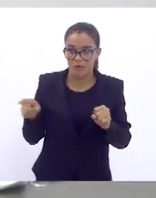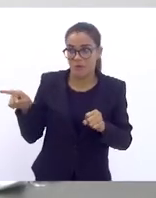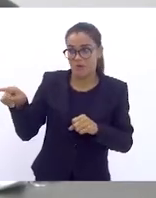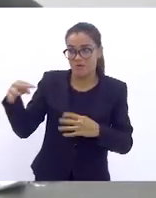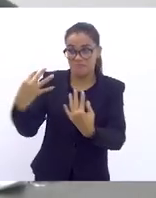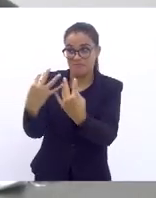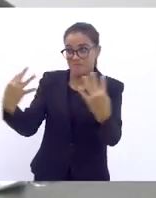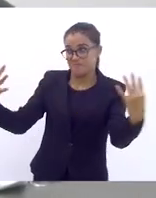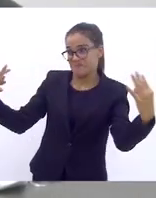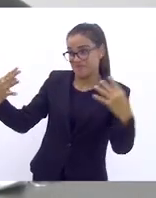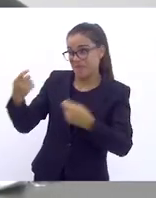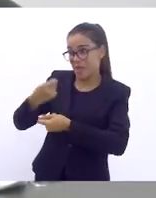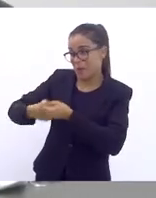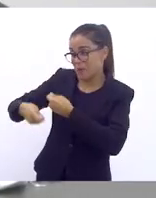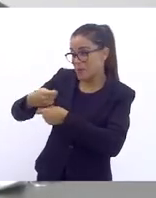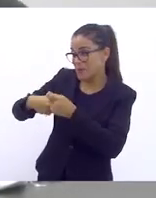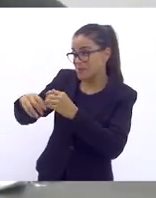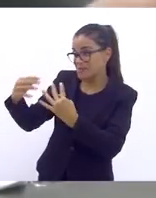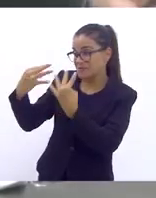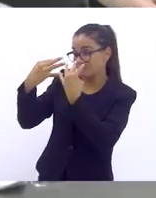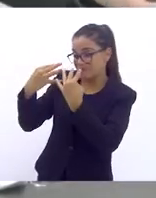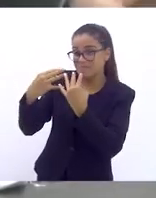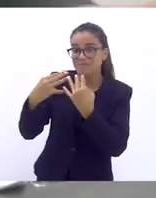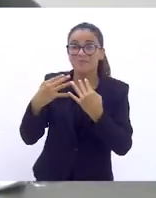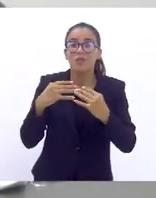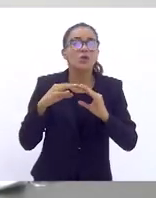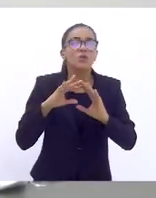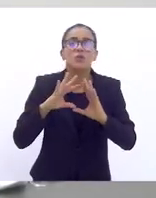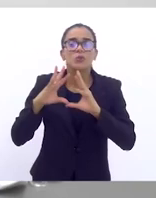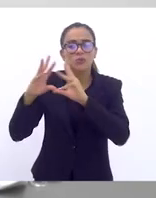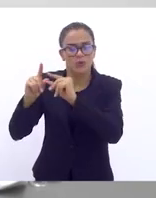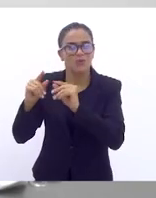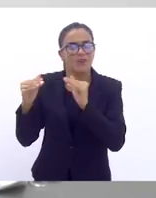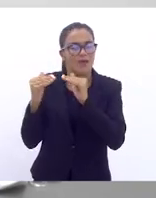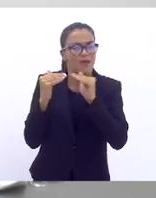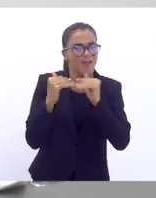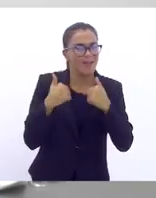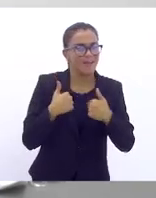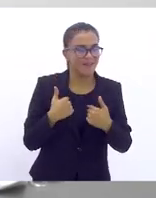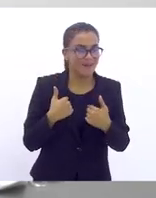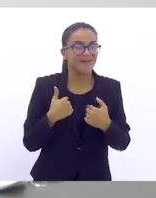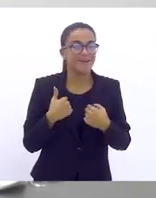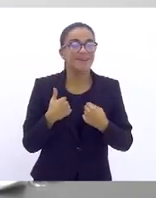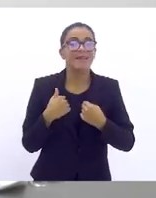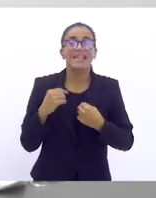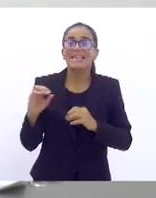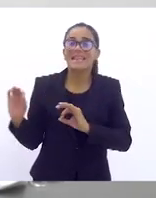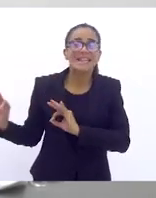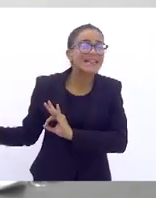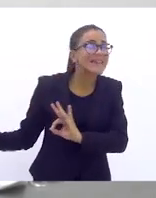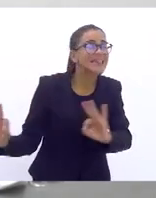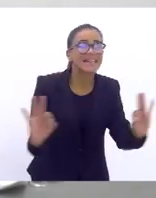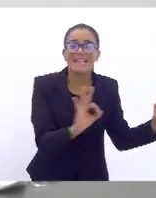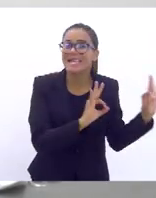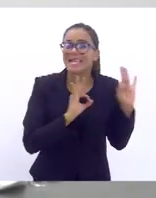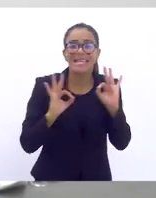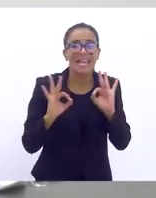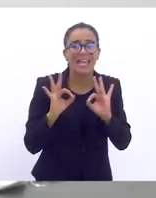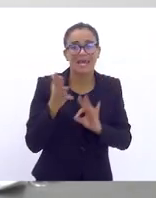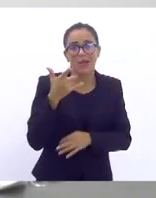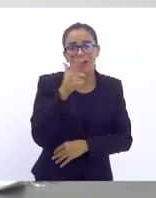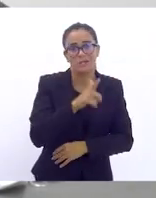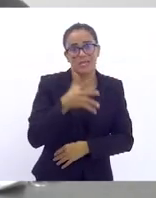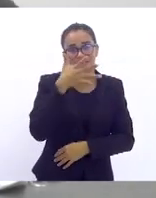economistas prediletas do Nelson vão todas concordar uma coisa ninguém tem salvação